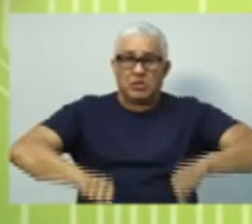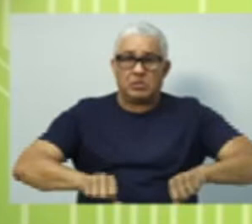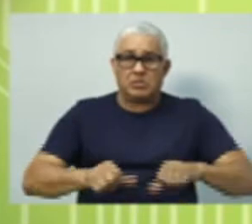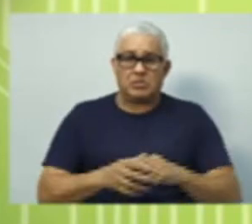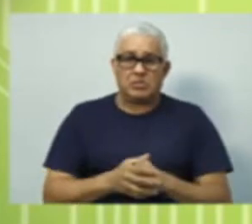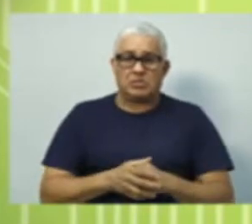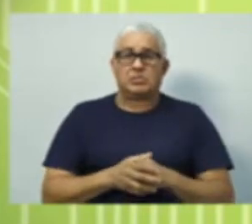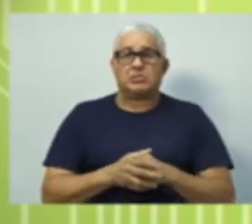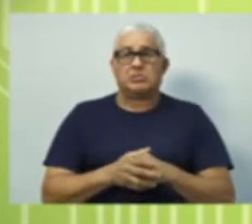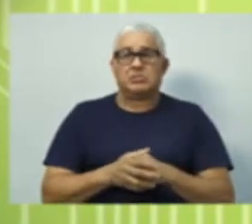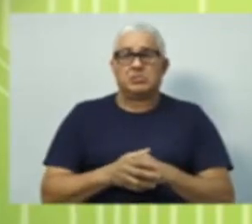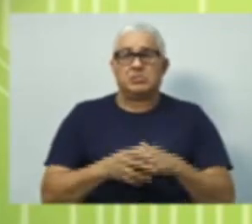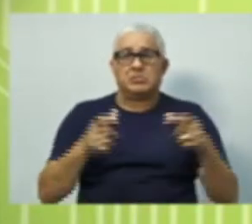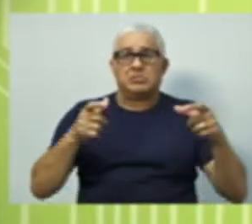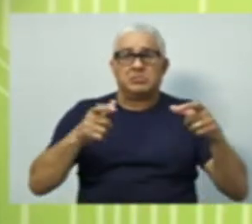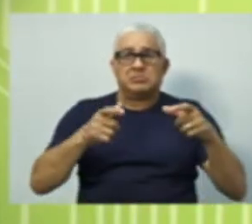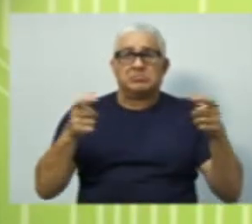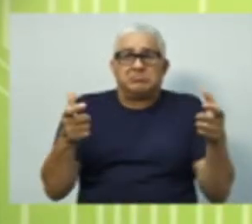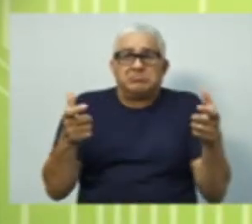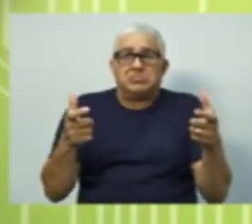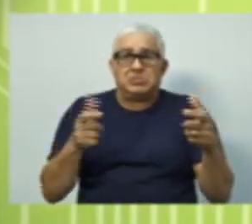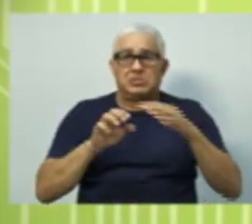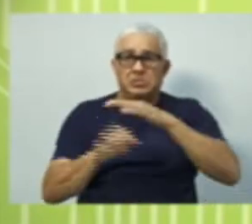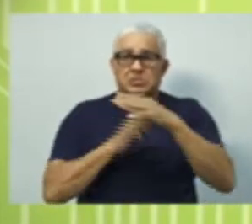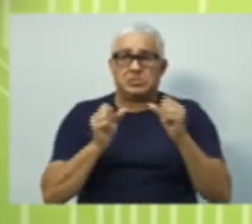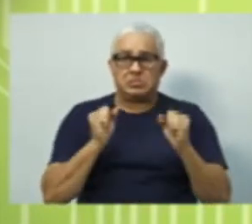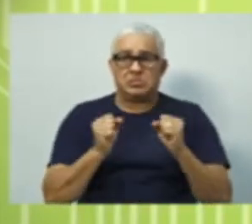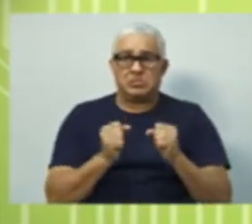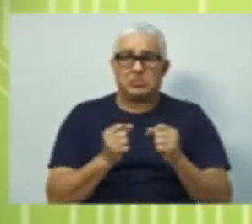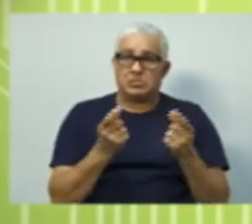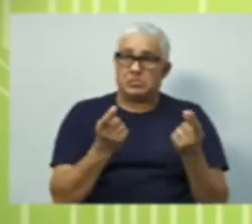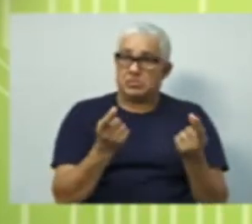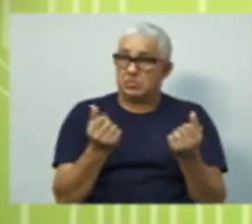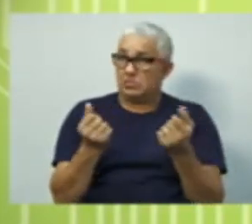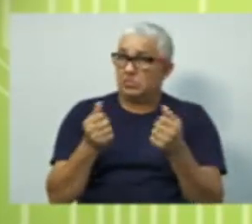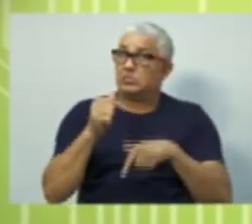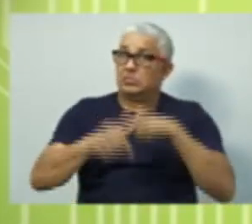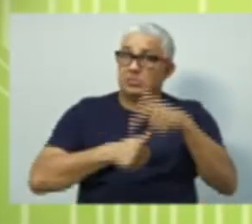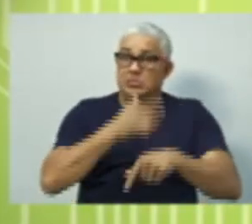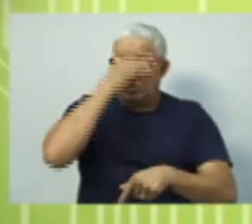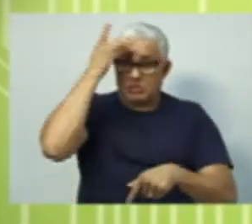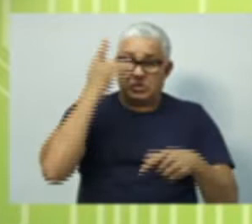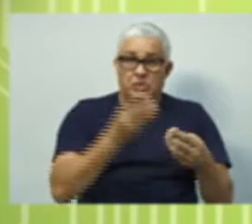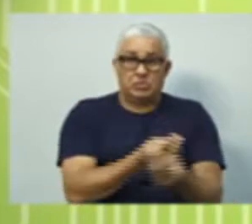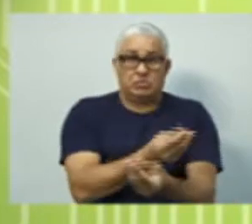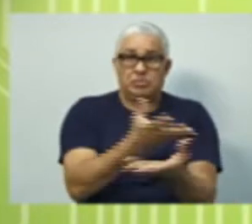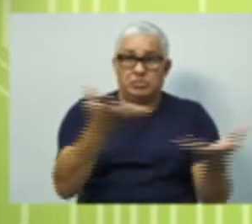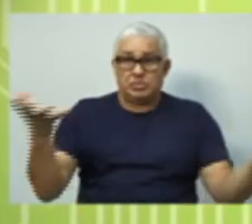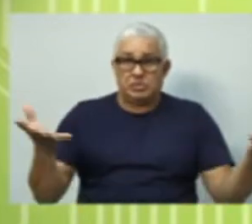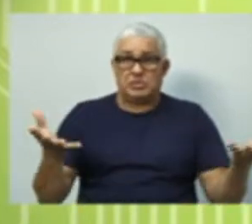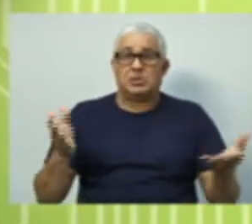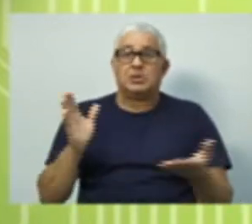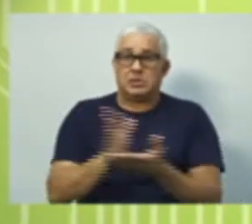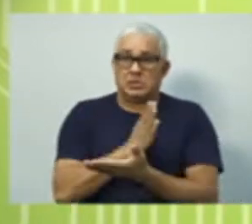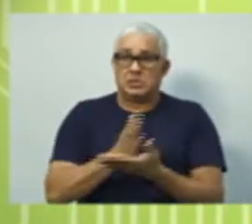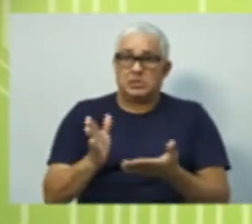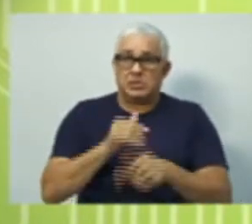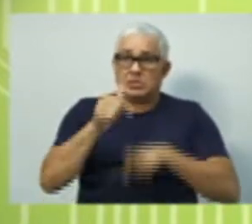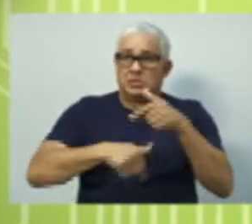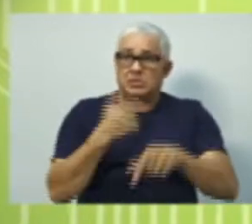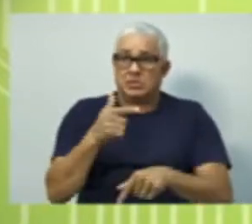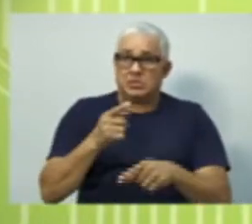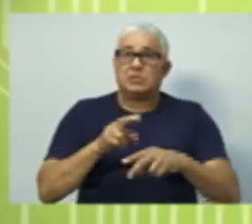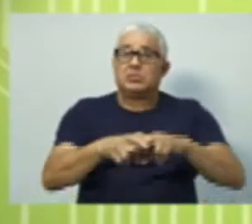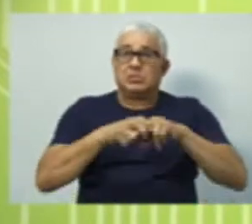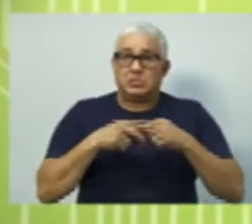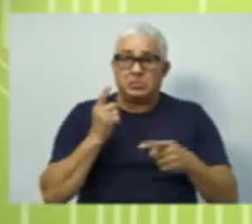risco a vida da sua empresa. E o pior de tudo, né? Vai estar jogando em risco o trabalho e o emprego de várias pessoas. Vai comprometer até